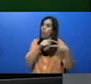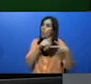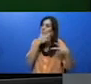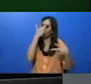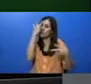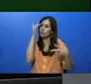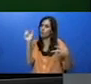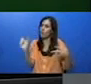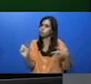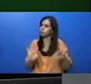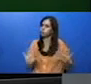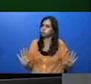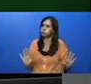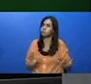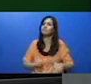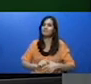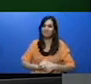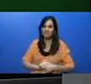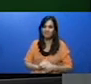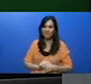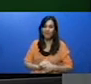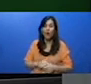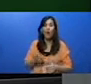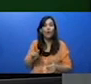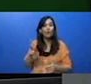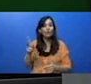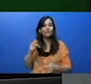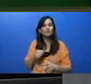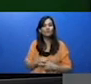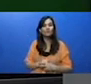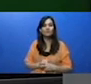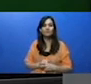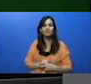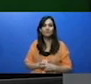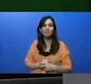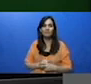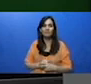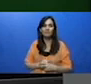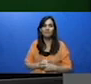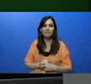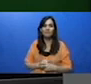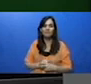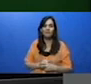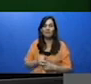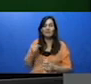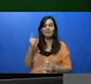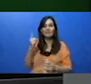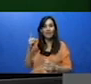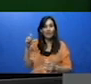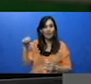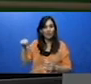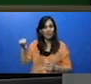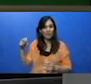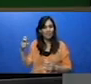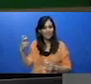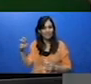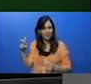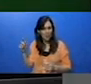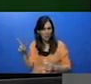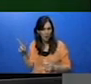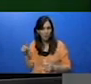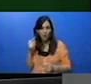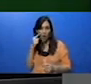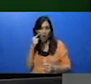o jogador 3, certo? Continuando. Na página 195, olha